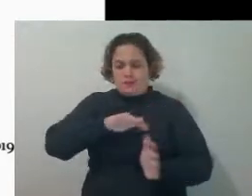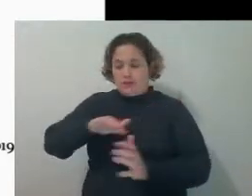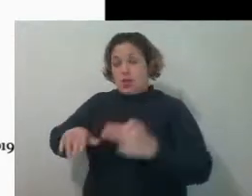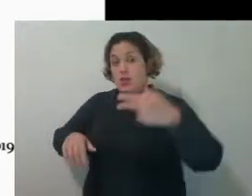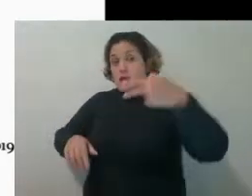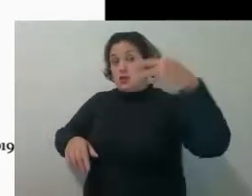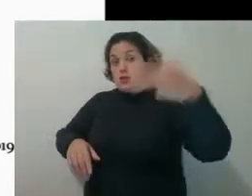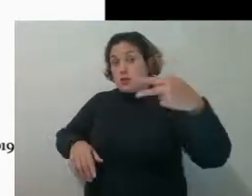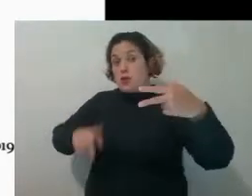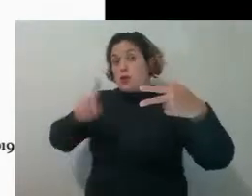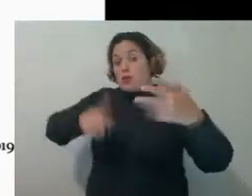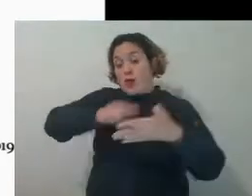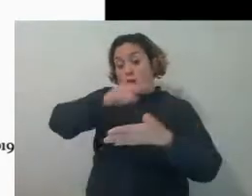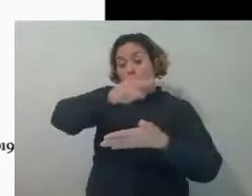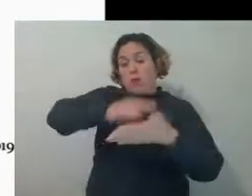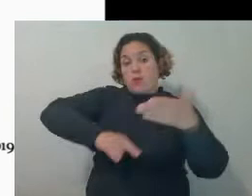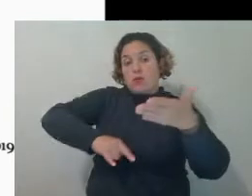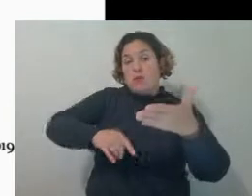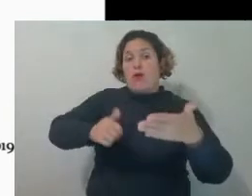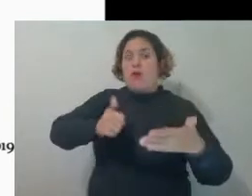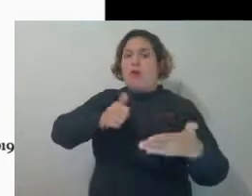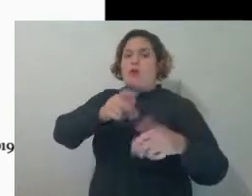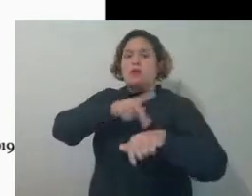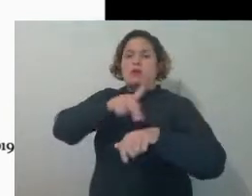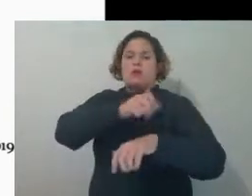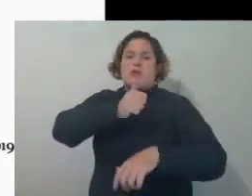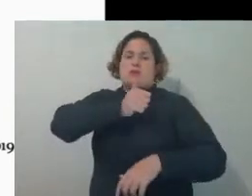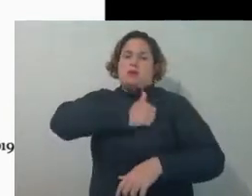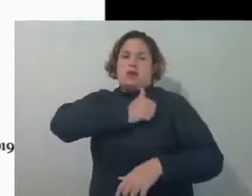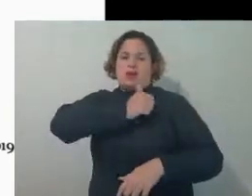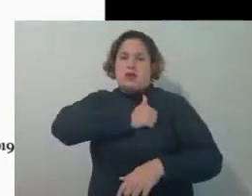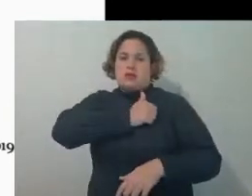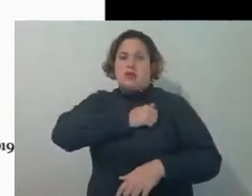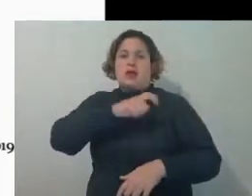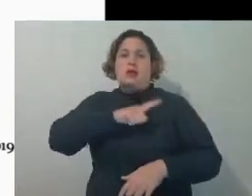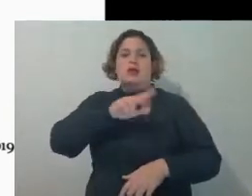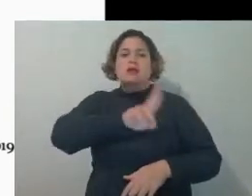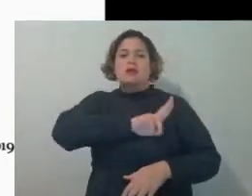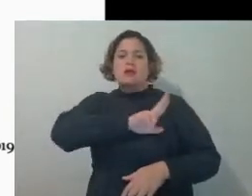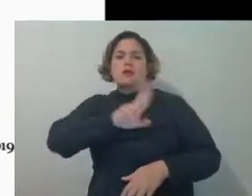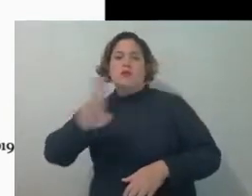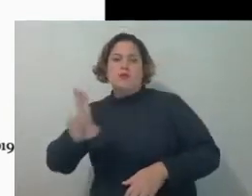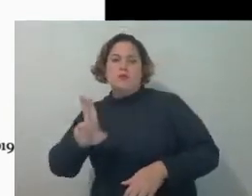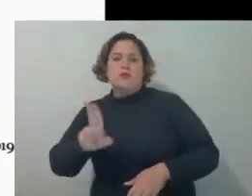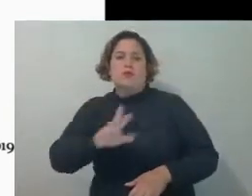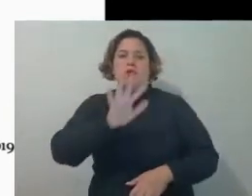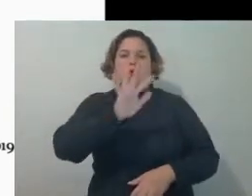vocês, um protocolo canadense, que se chama Framework for the